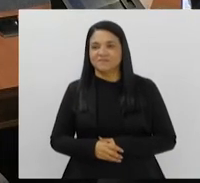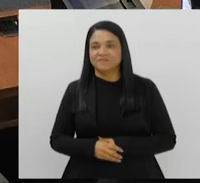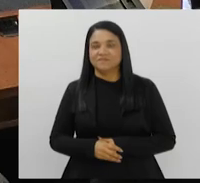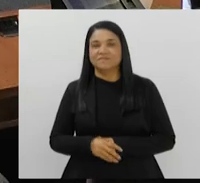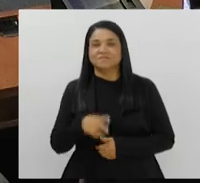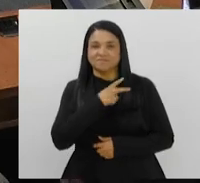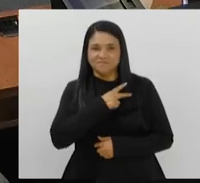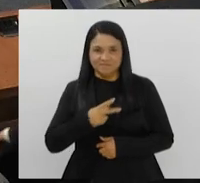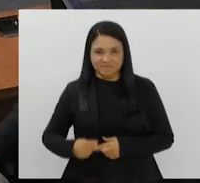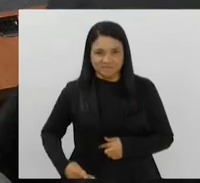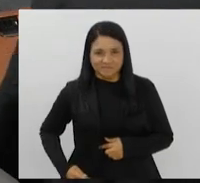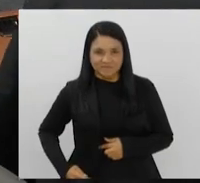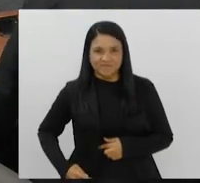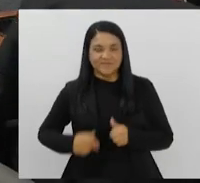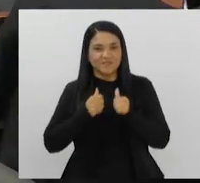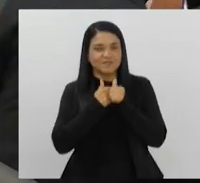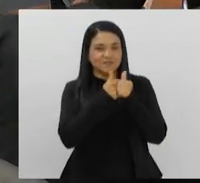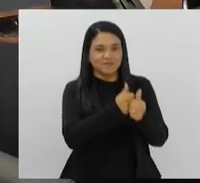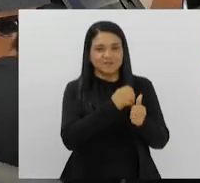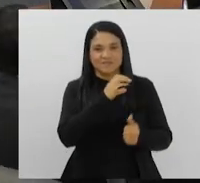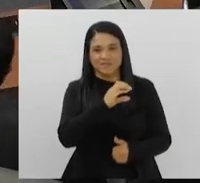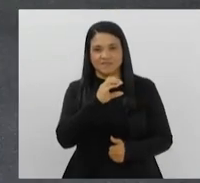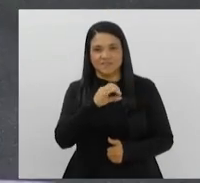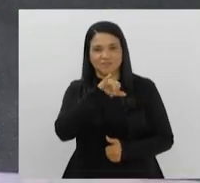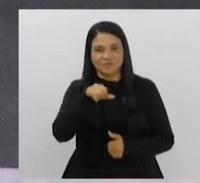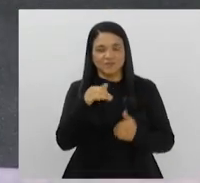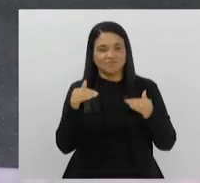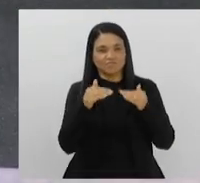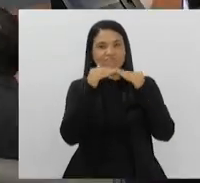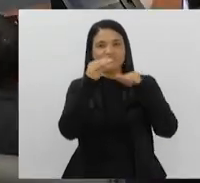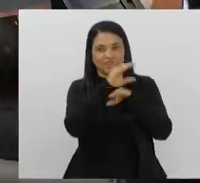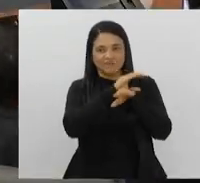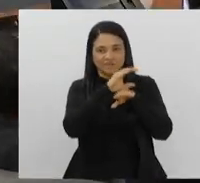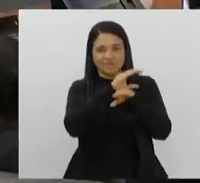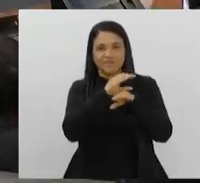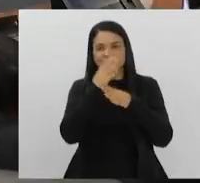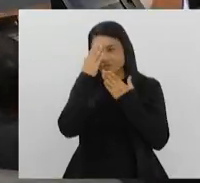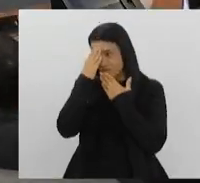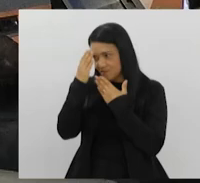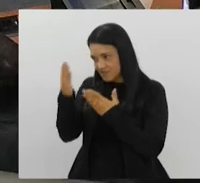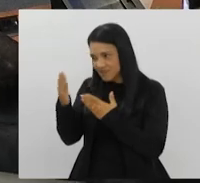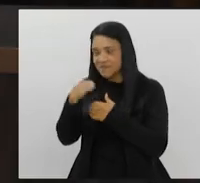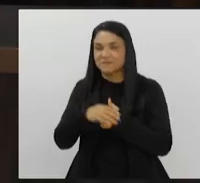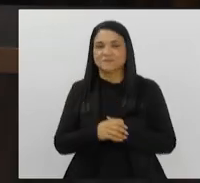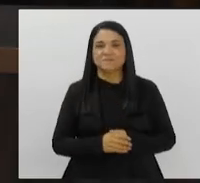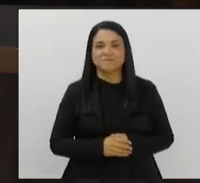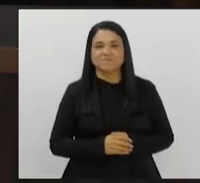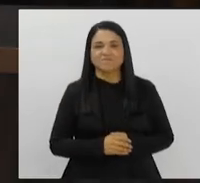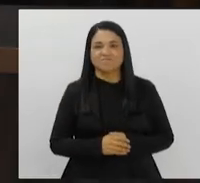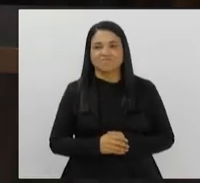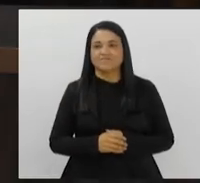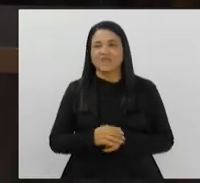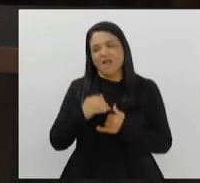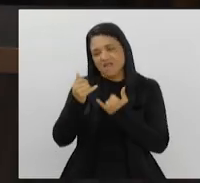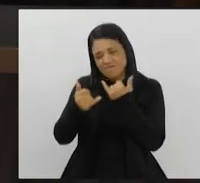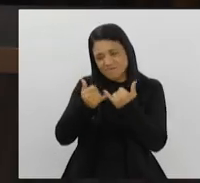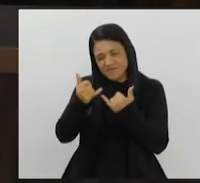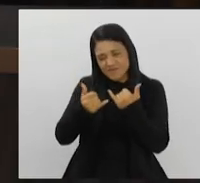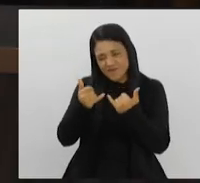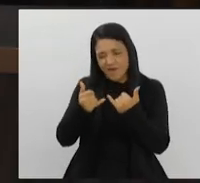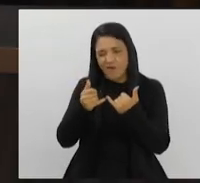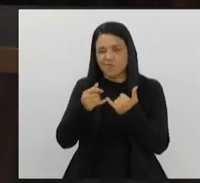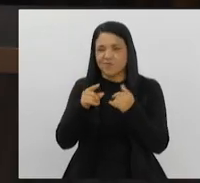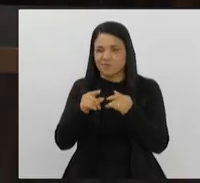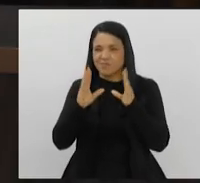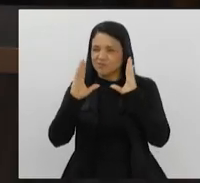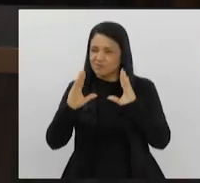Presidente, seguindo a CCJ pela constitucionalidade. Obrigado. Ó, isso aí é só para brincar aqui o Marquinhos, só para esfriar um